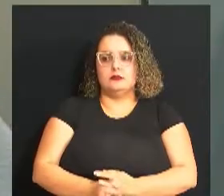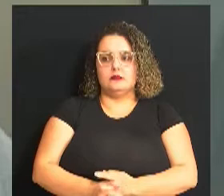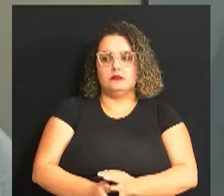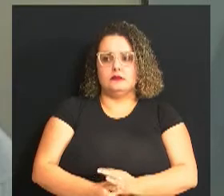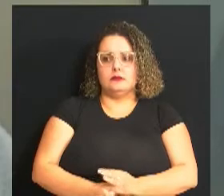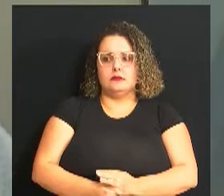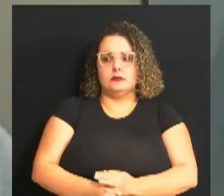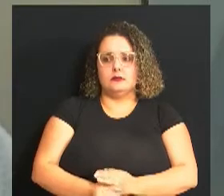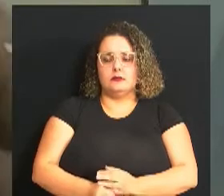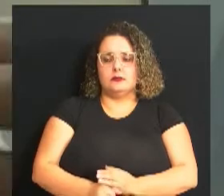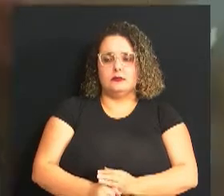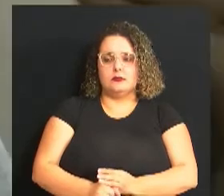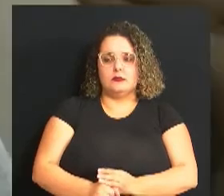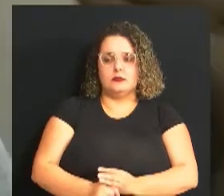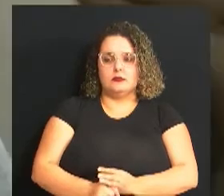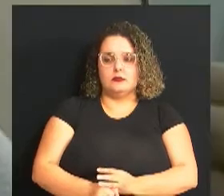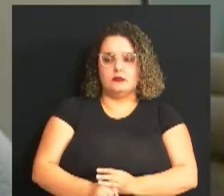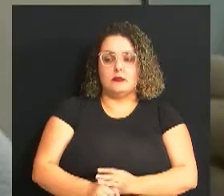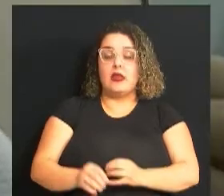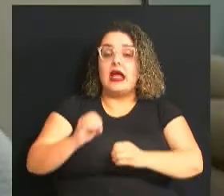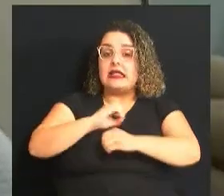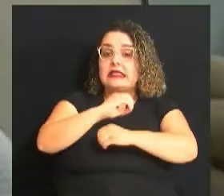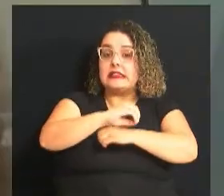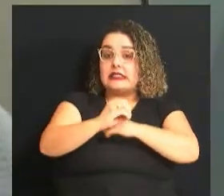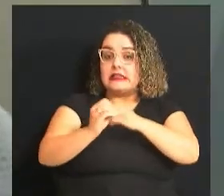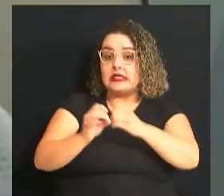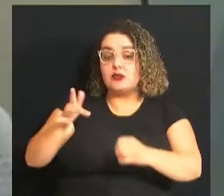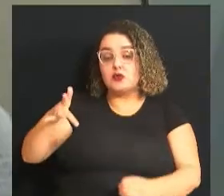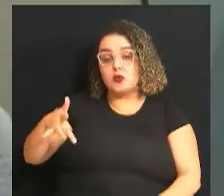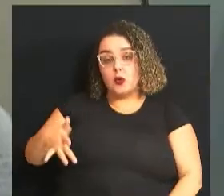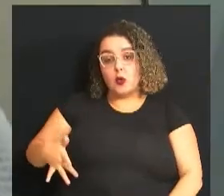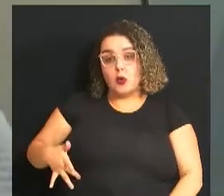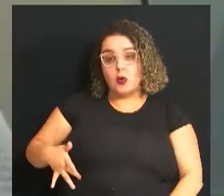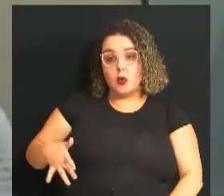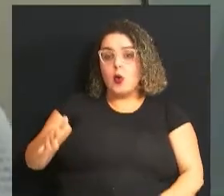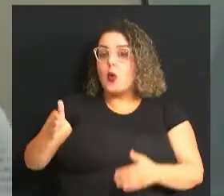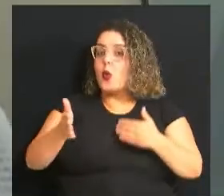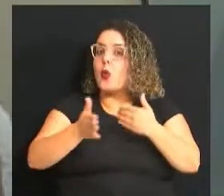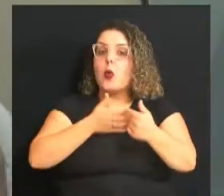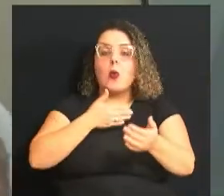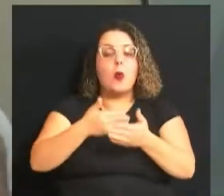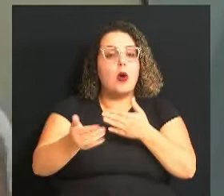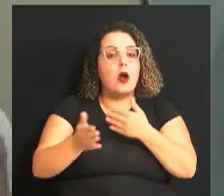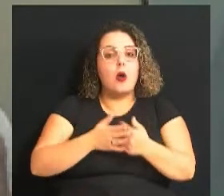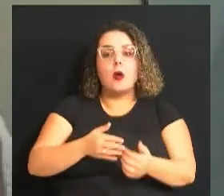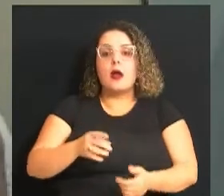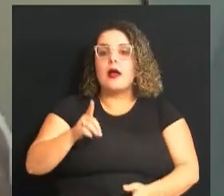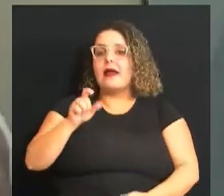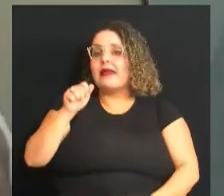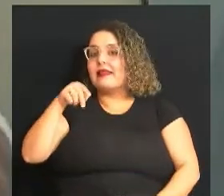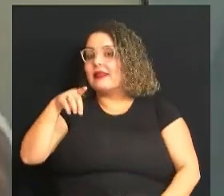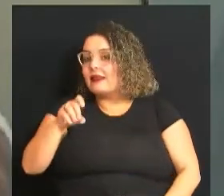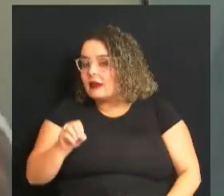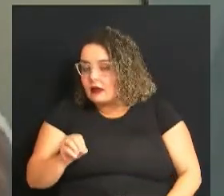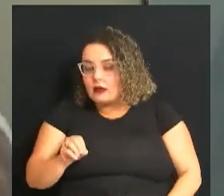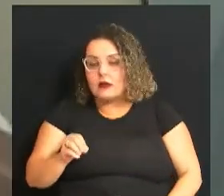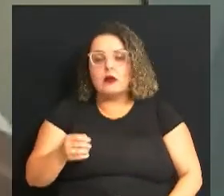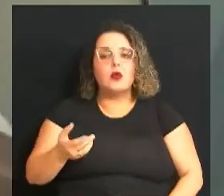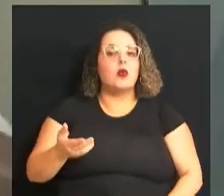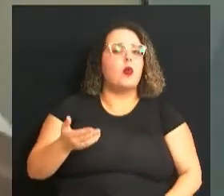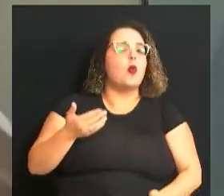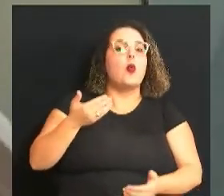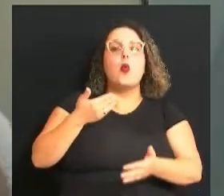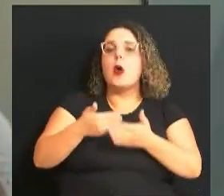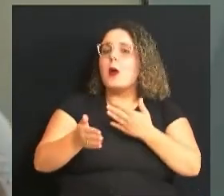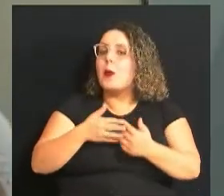Ação das células do fígado. Então, qualquer dano, qualquer injúria que o fígado sofra, que